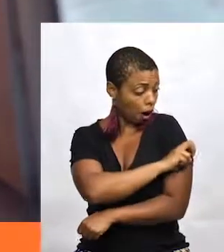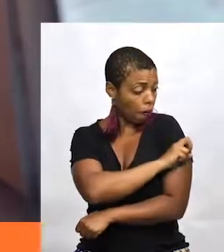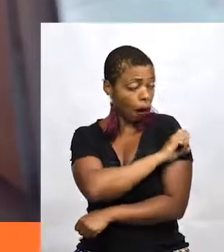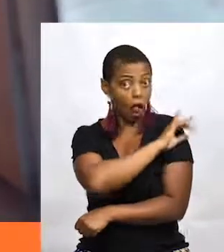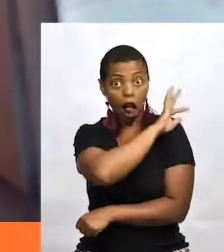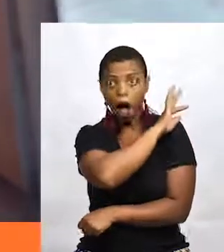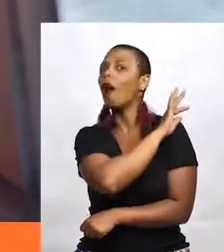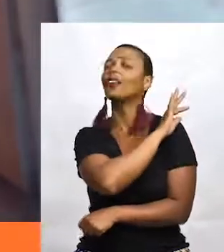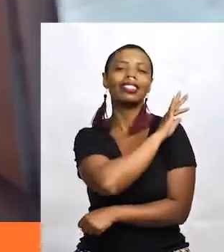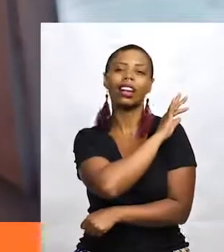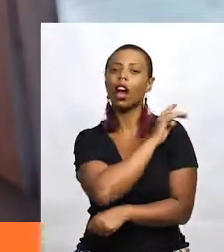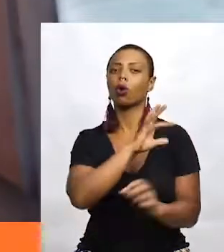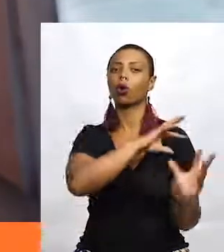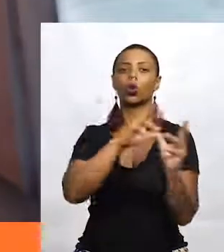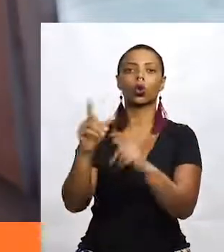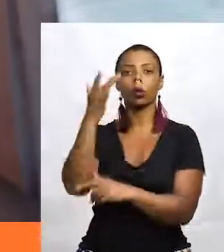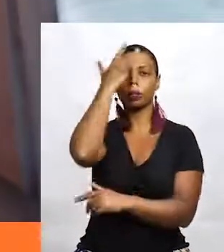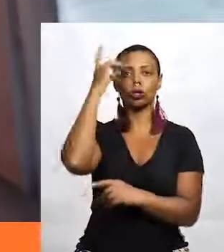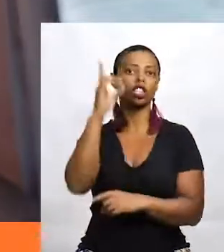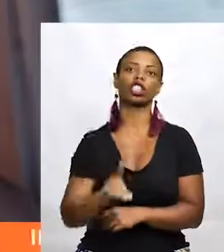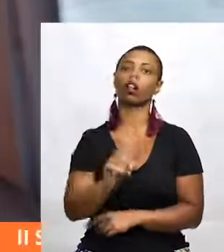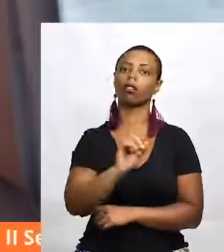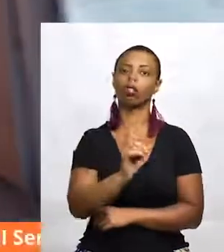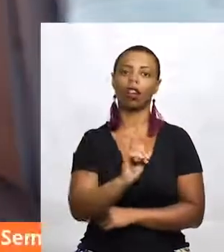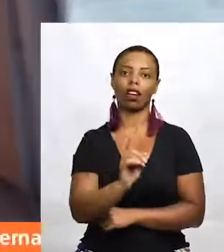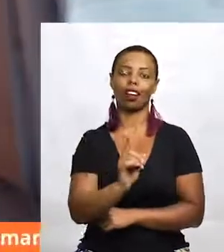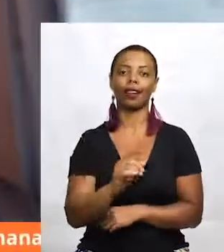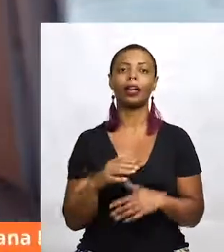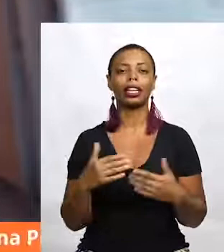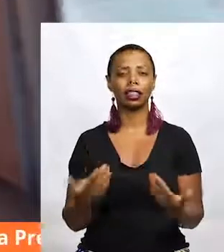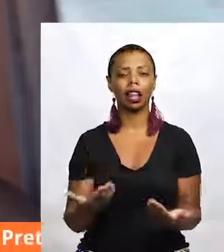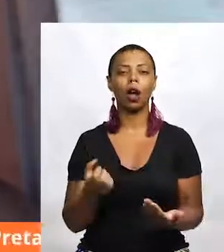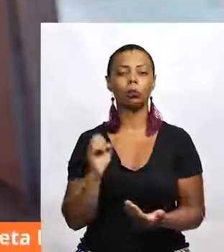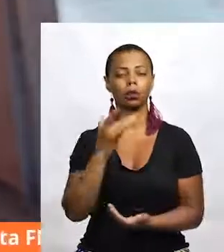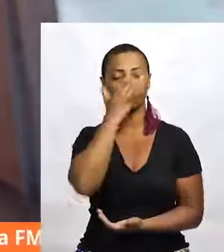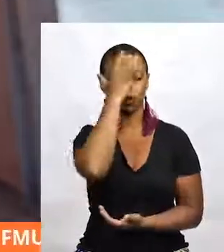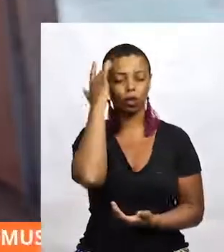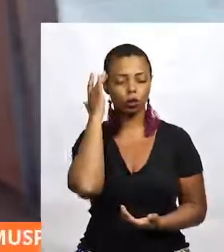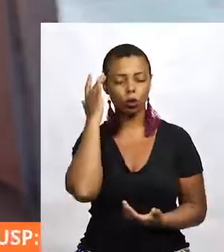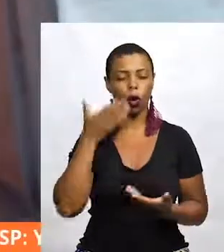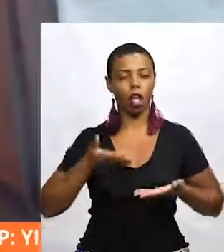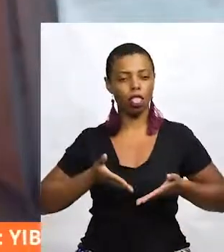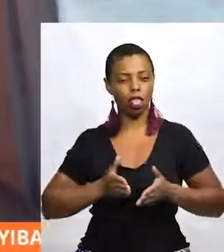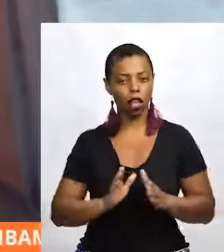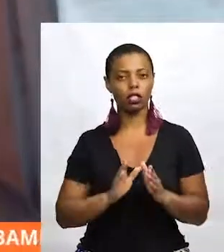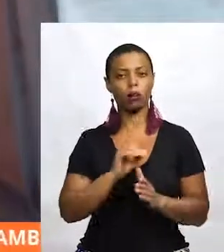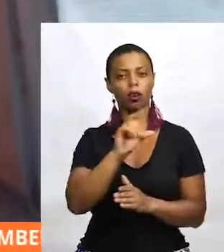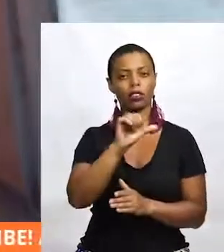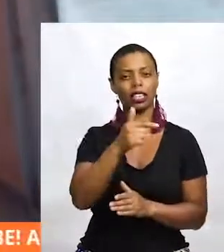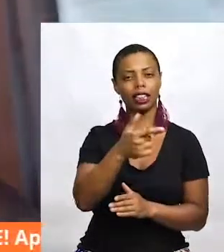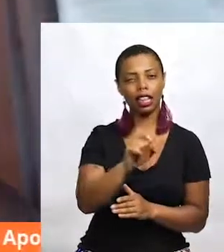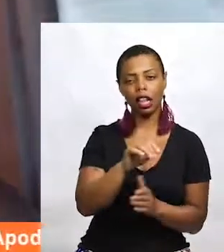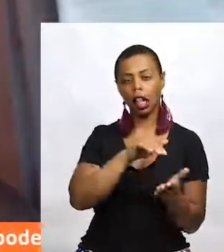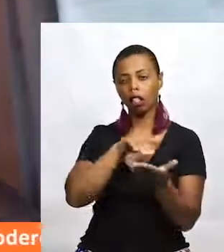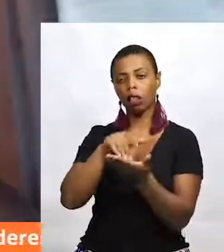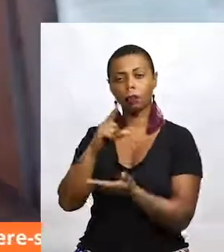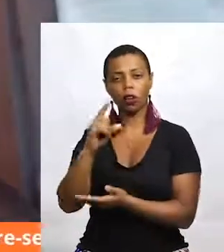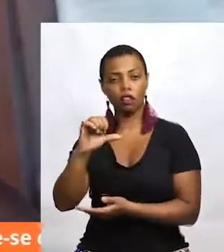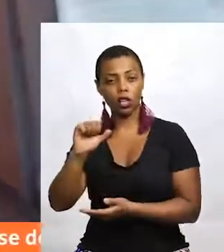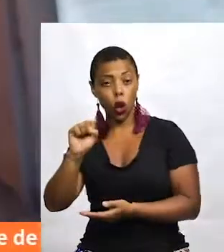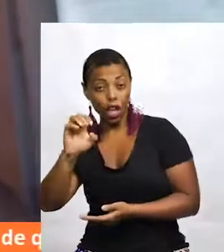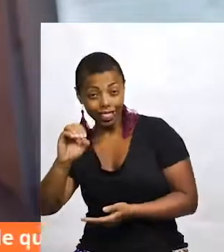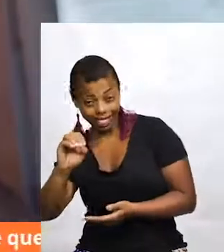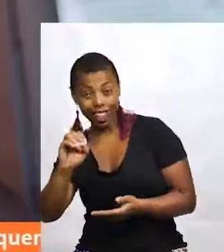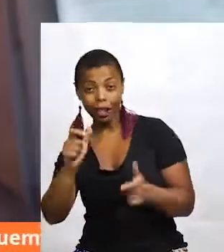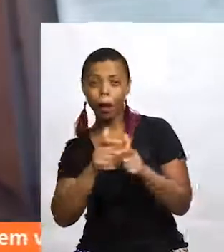um direito, né? Então, para os pais, para os filhos nascidos nas décadas de 70 e 80, é muito comum que os pais só tenham ido